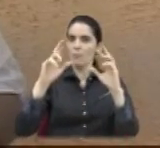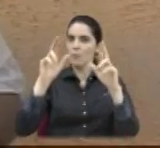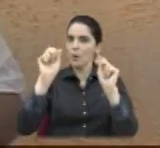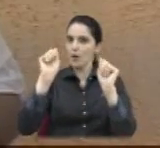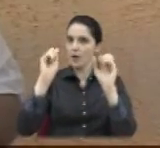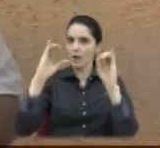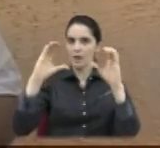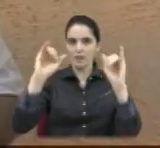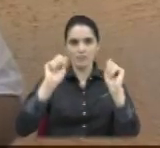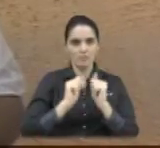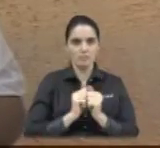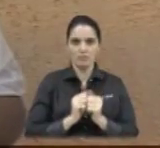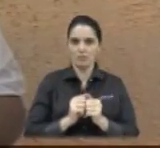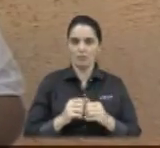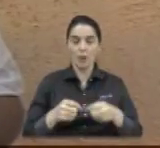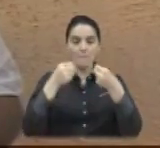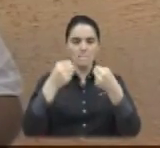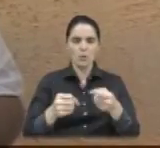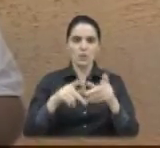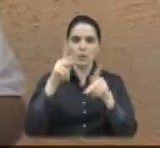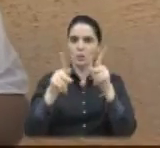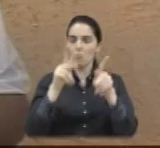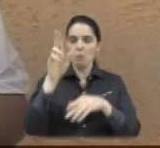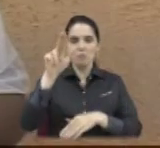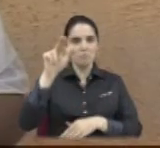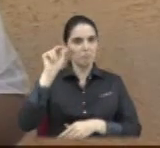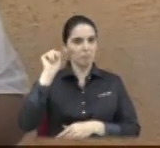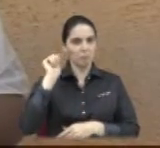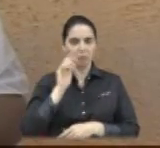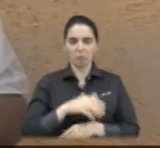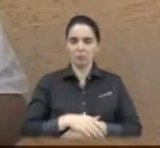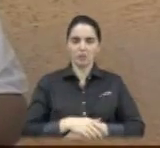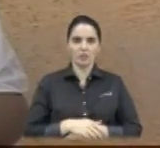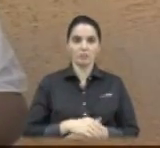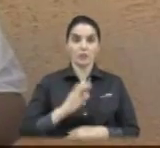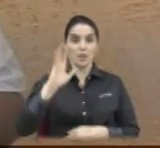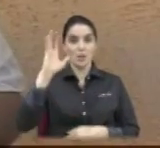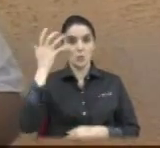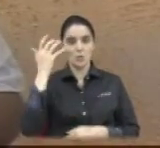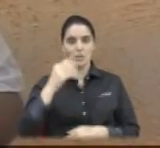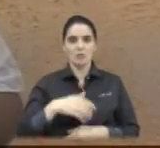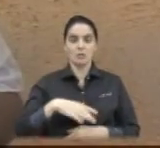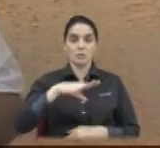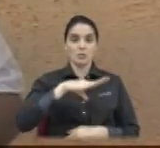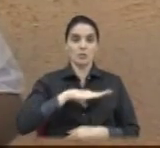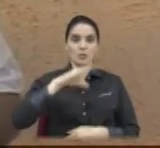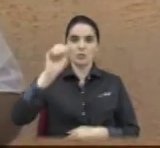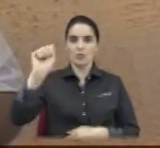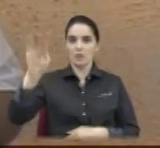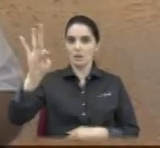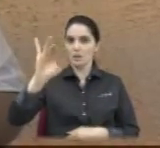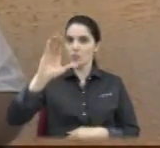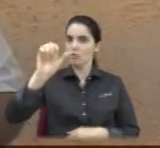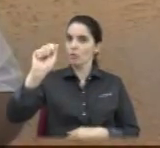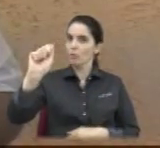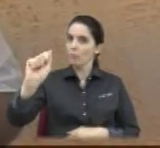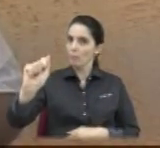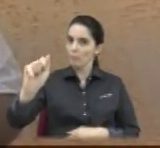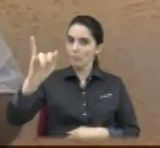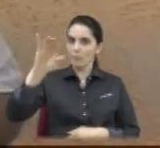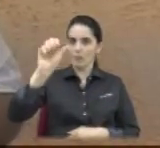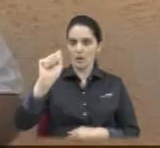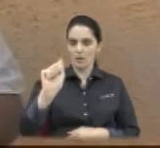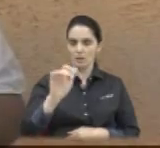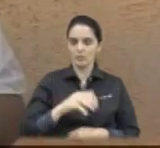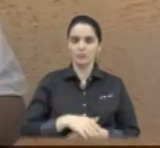aperceber a conferência estadual de juventude que ocorreu em atibaia nos dias 14 e 15 de novembro esse importante espaço